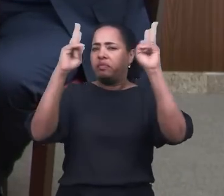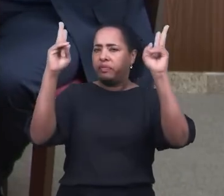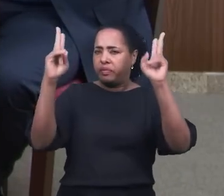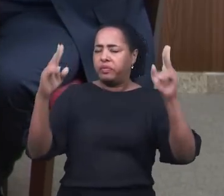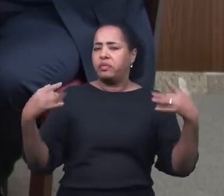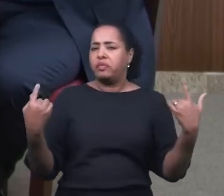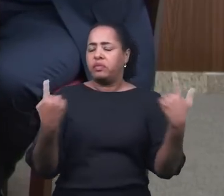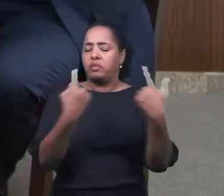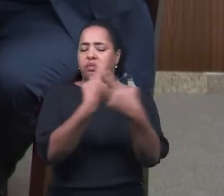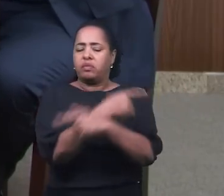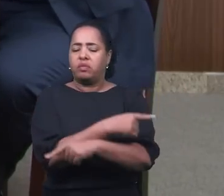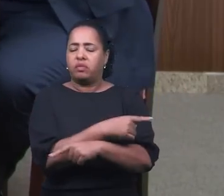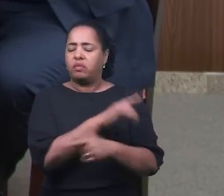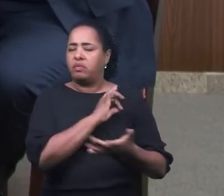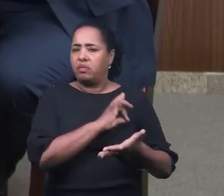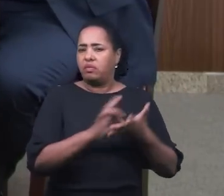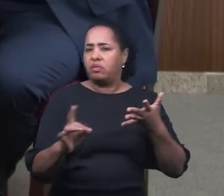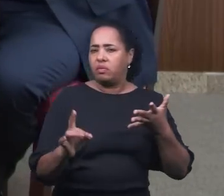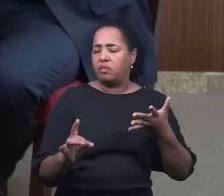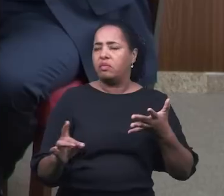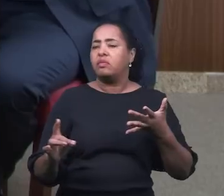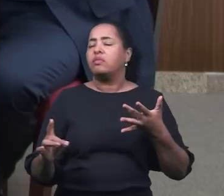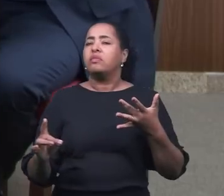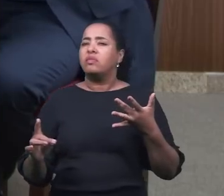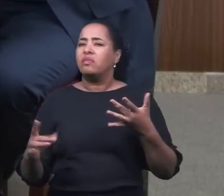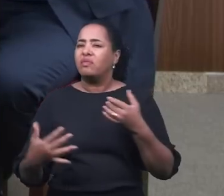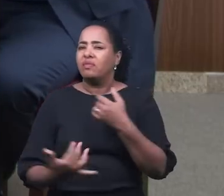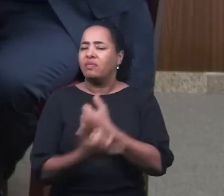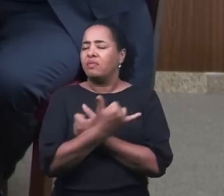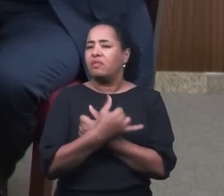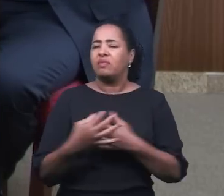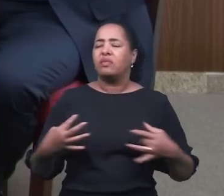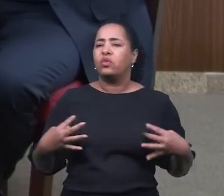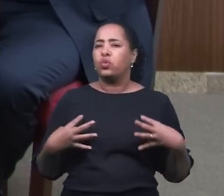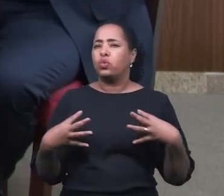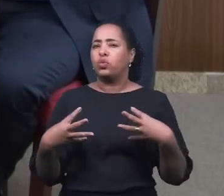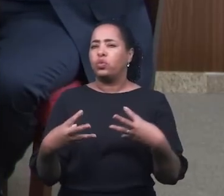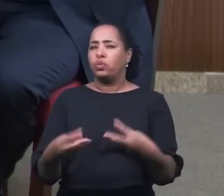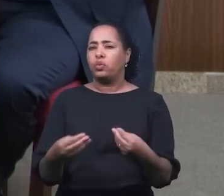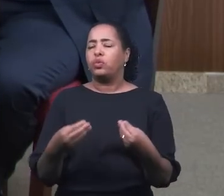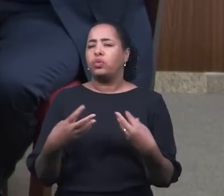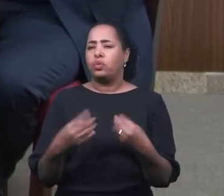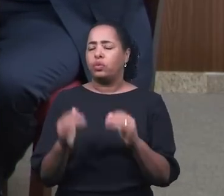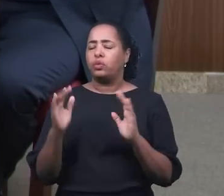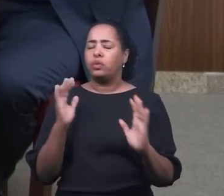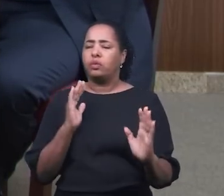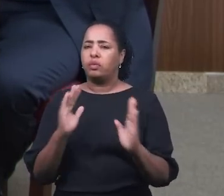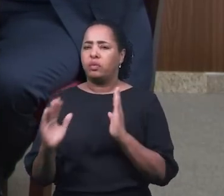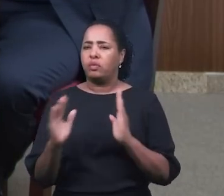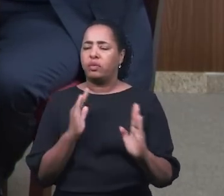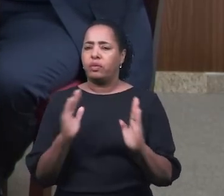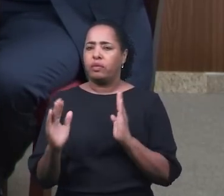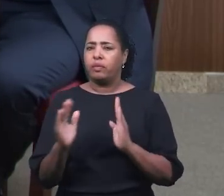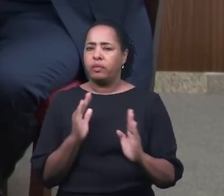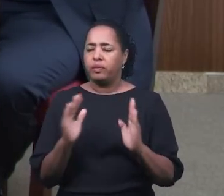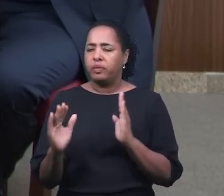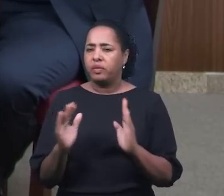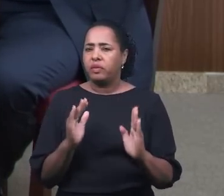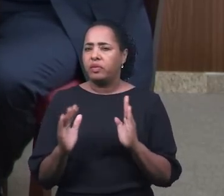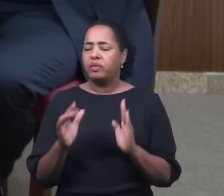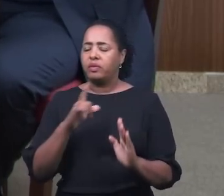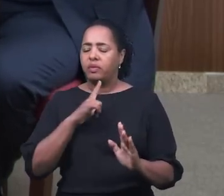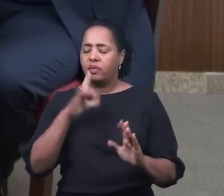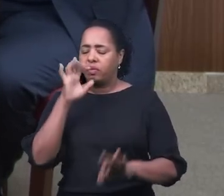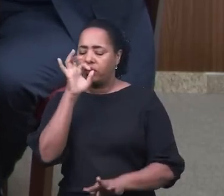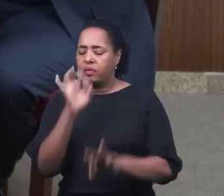a traição, vitória contra os inimigos da obra, tudo isso neste momento em que